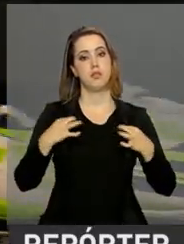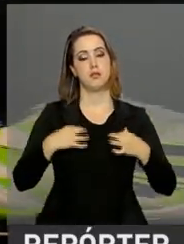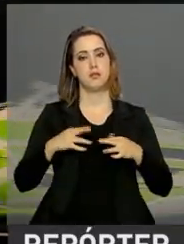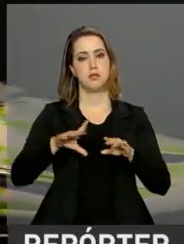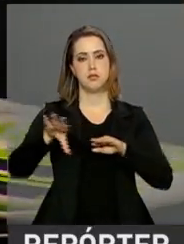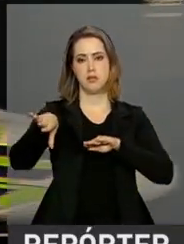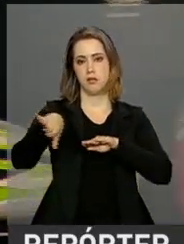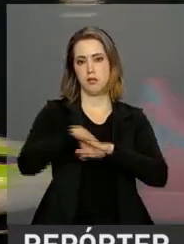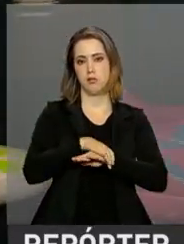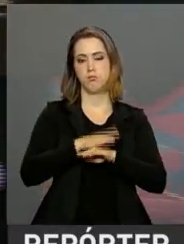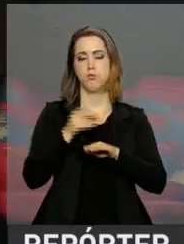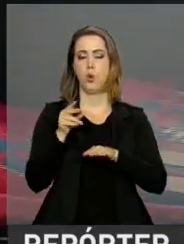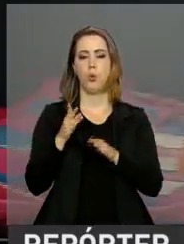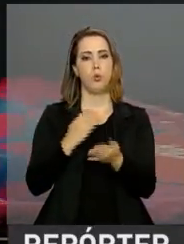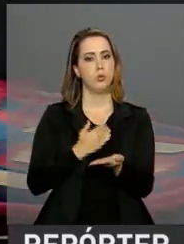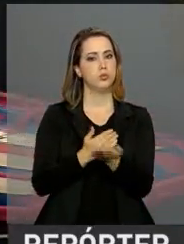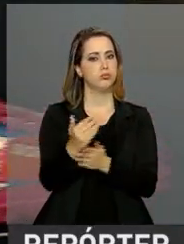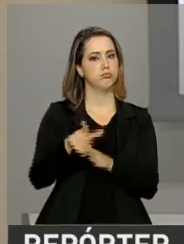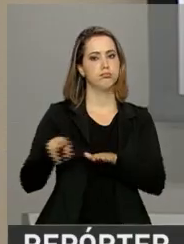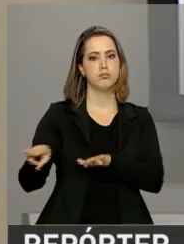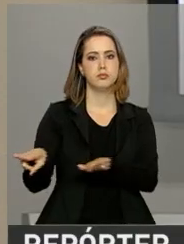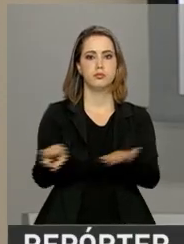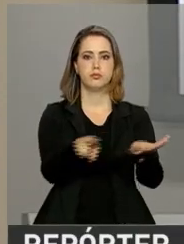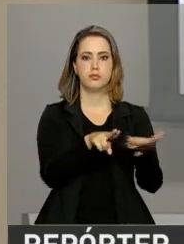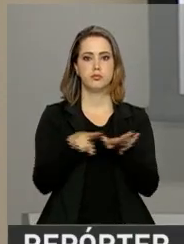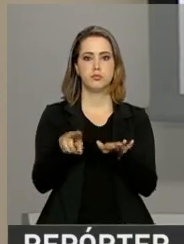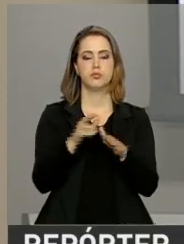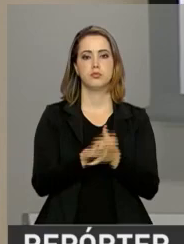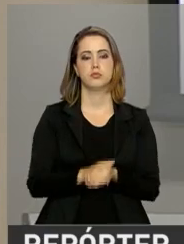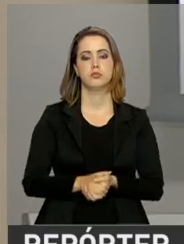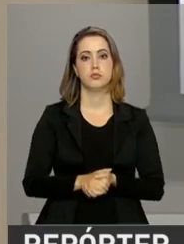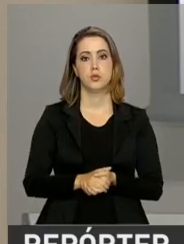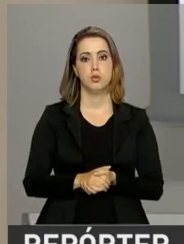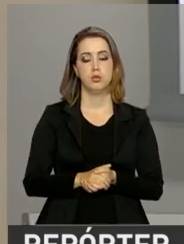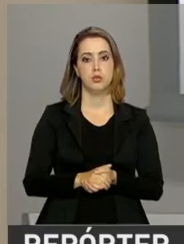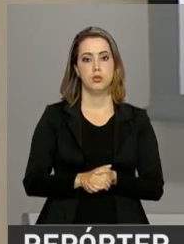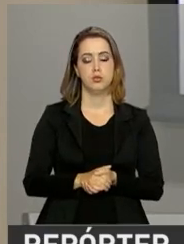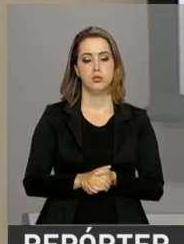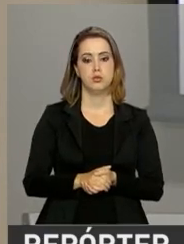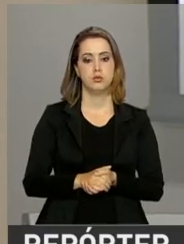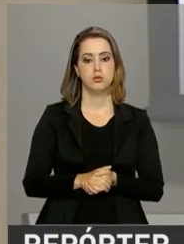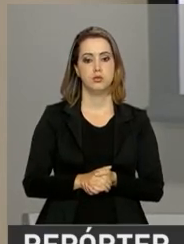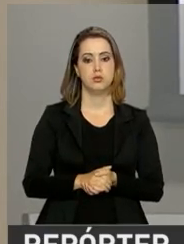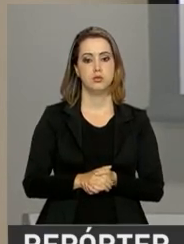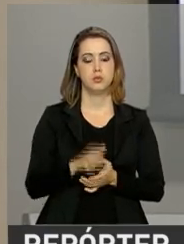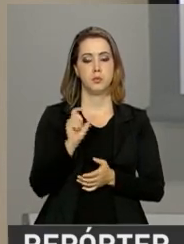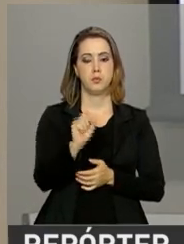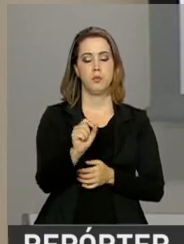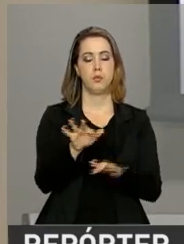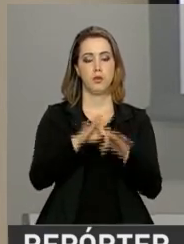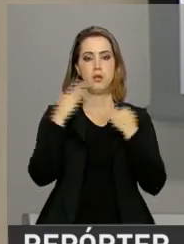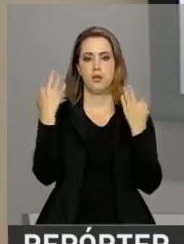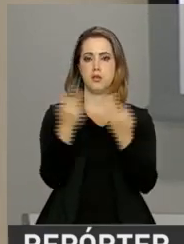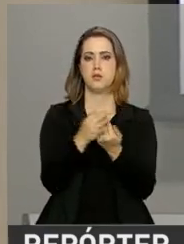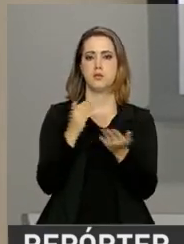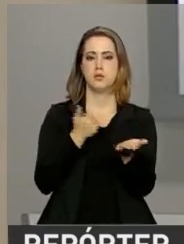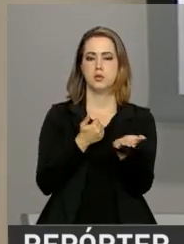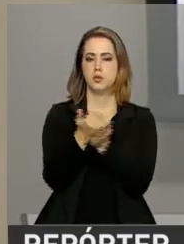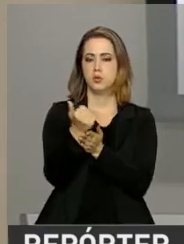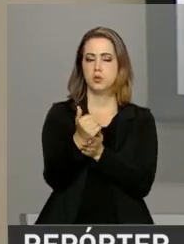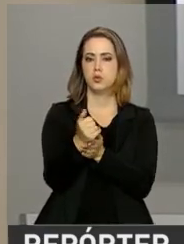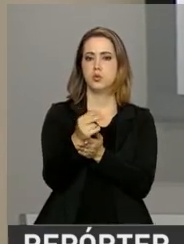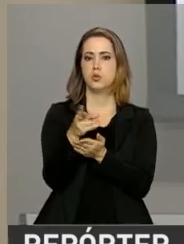registraram estabilidade em relação a Júlio as famílias procuram manter o seu orçamento e evitar consumos